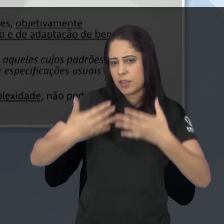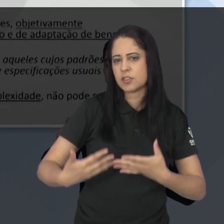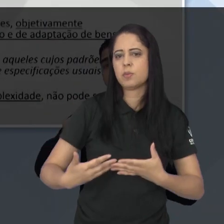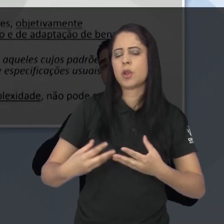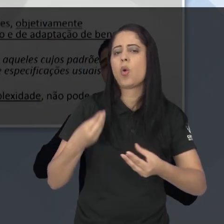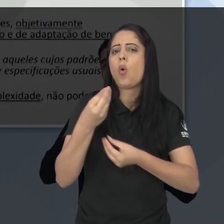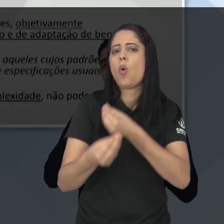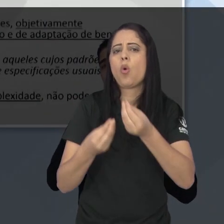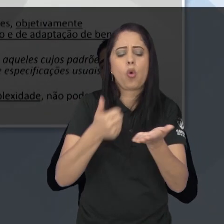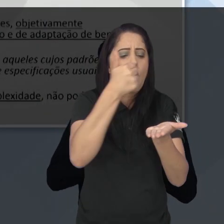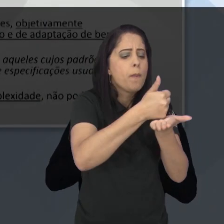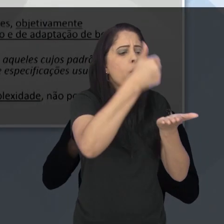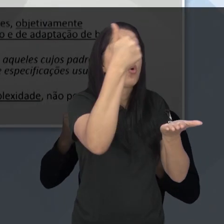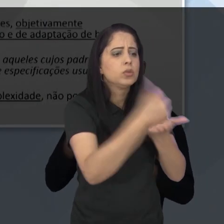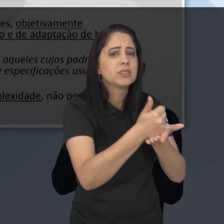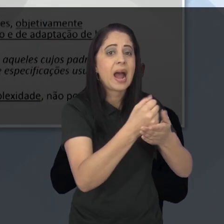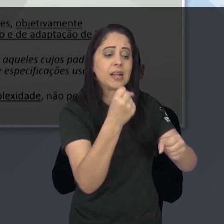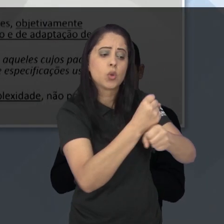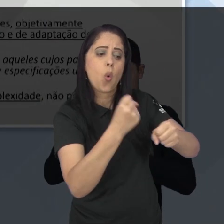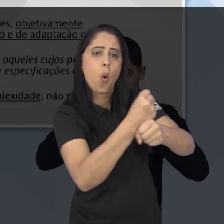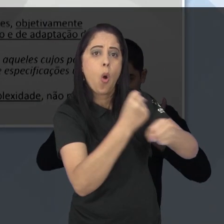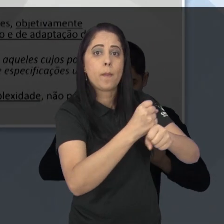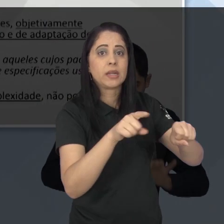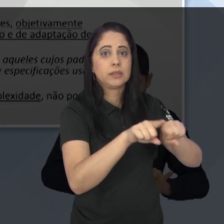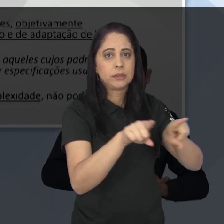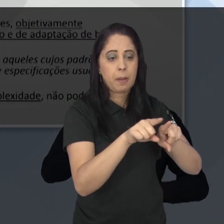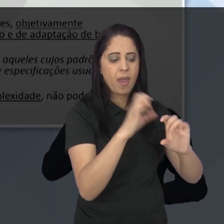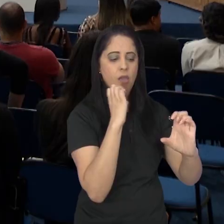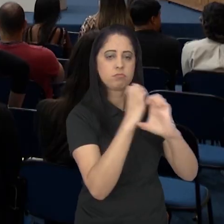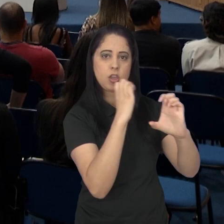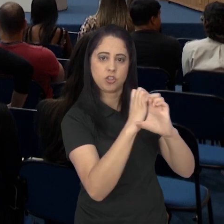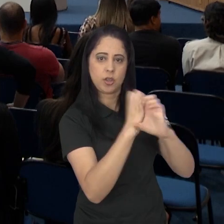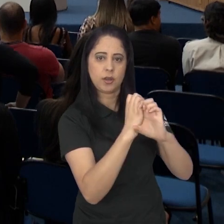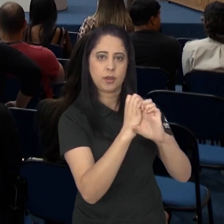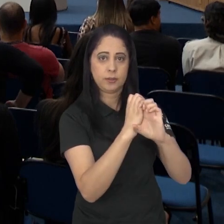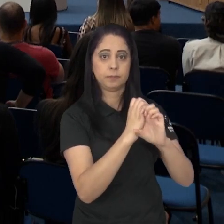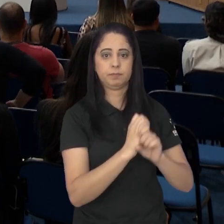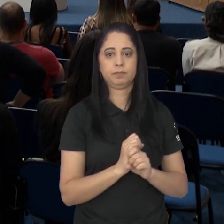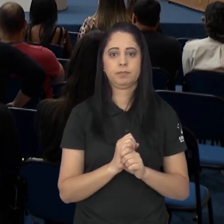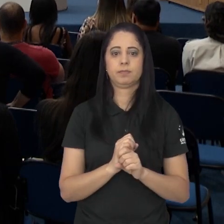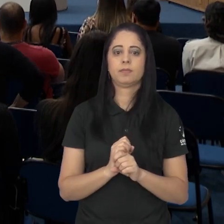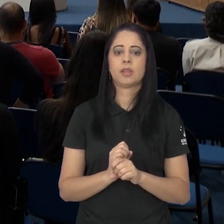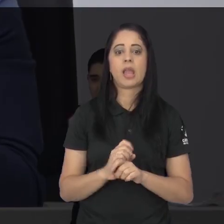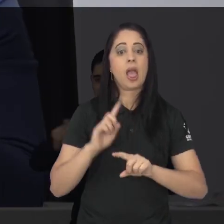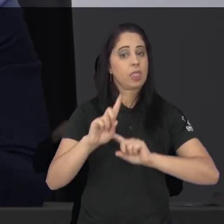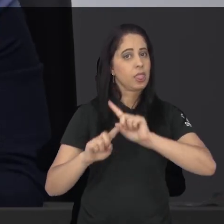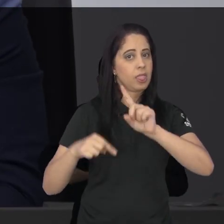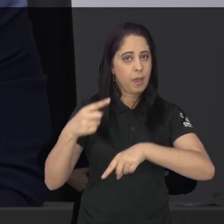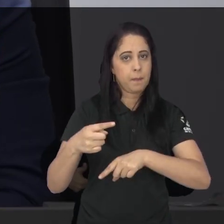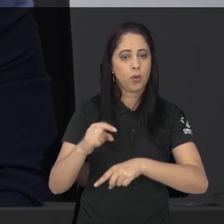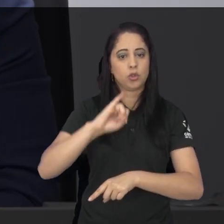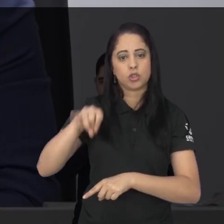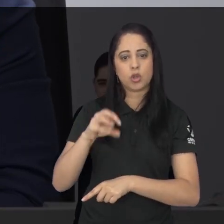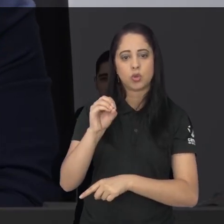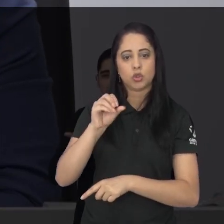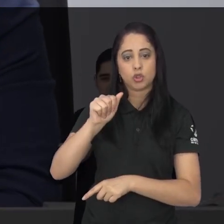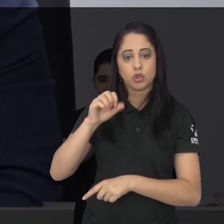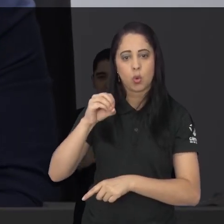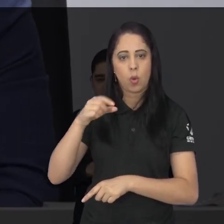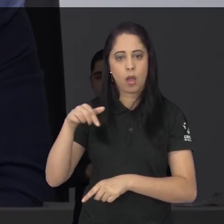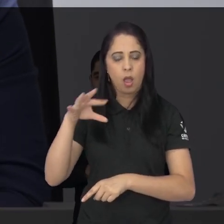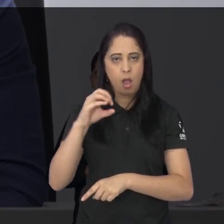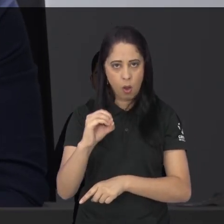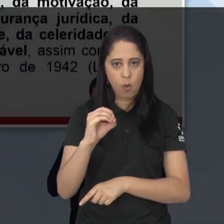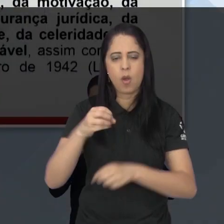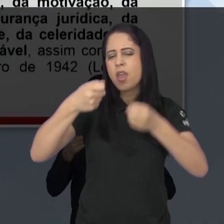abordou aspectos da contratação de obras e serviços de engenharia. E finalizando o ciclo de trabalho, o agente de fiscalização João